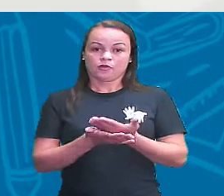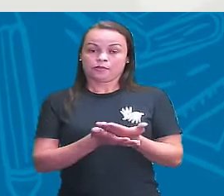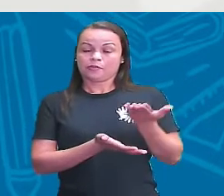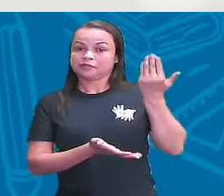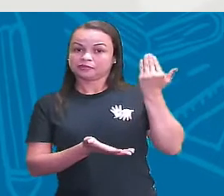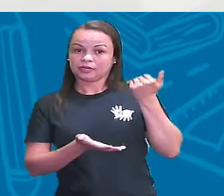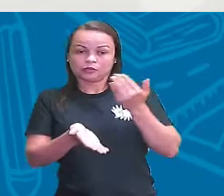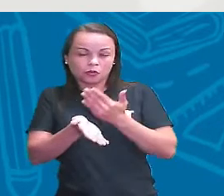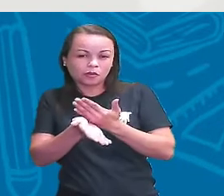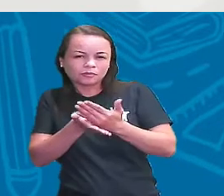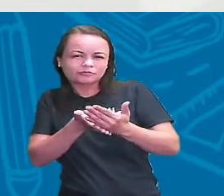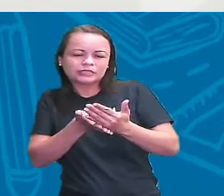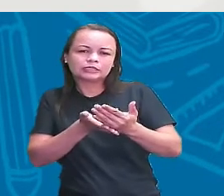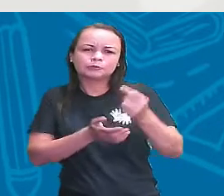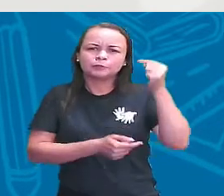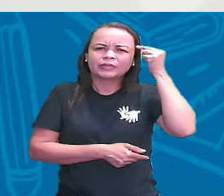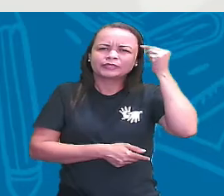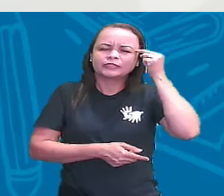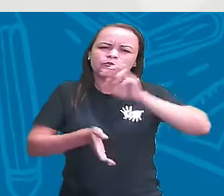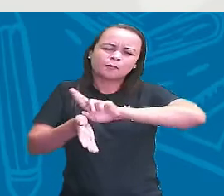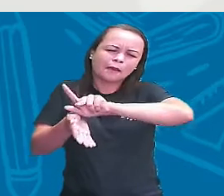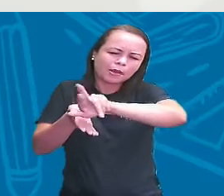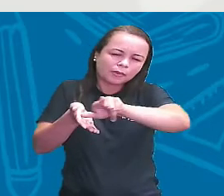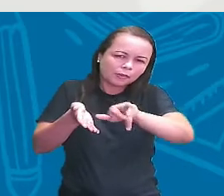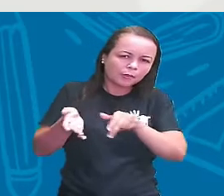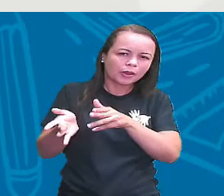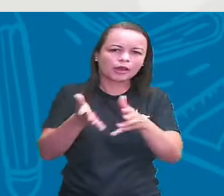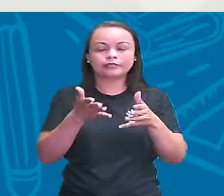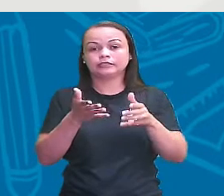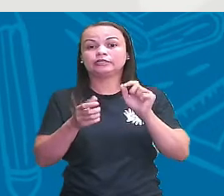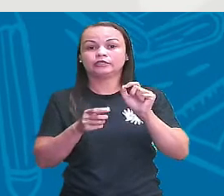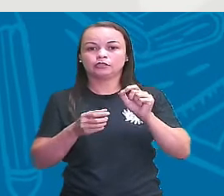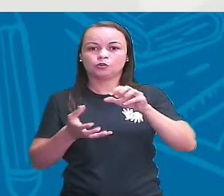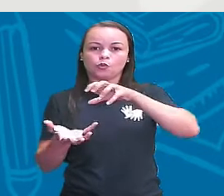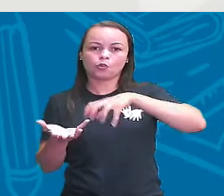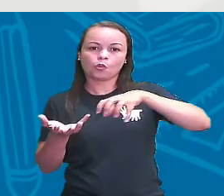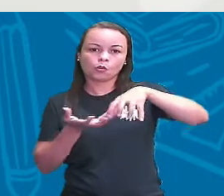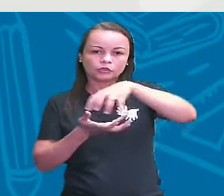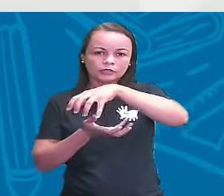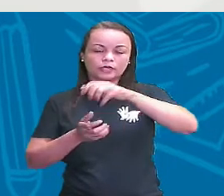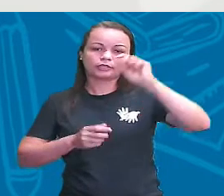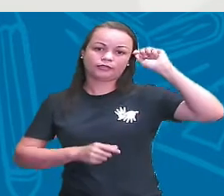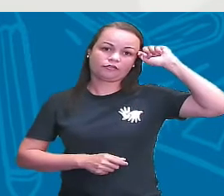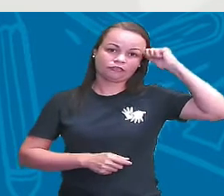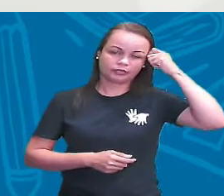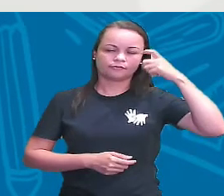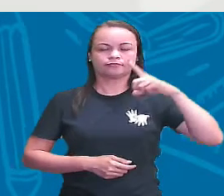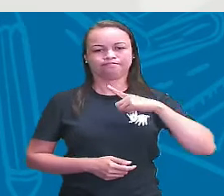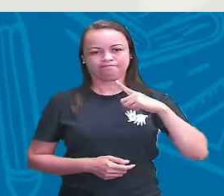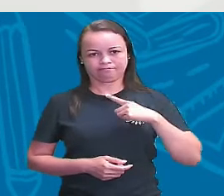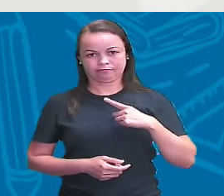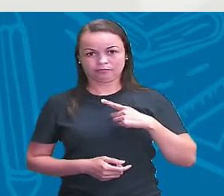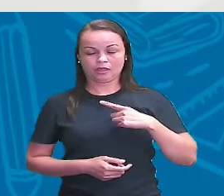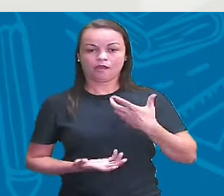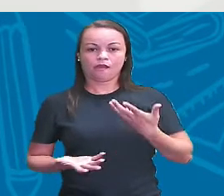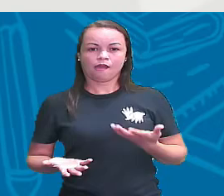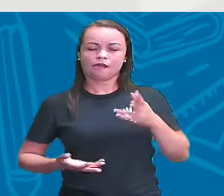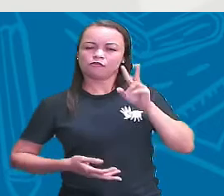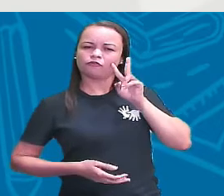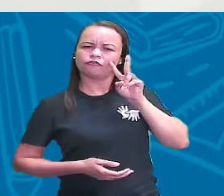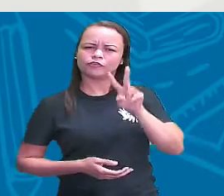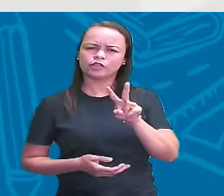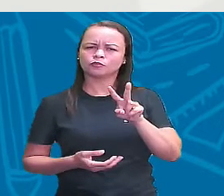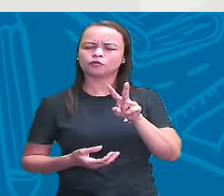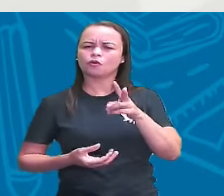a gente já começou pensando nessa diversidade que o continente africano tem, tá? E aí a gente viu